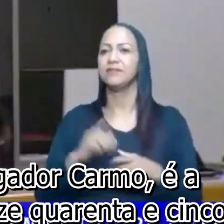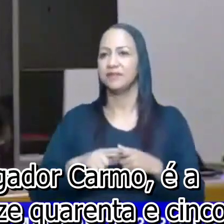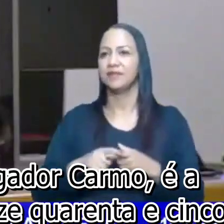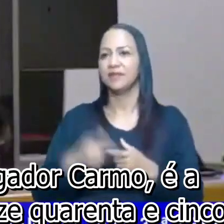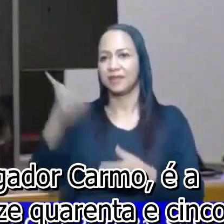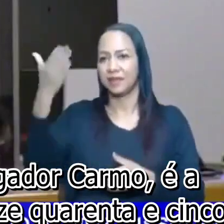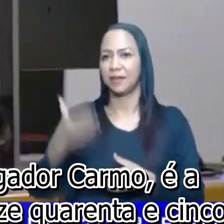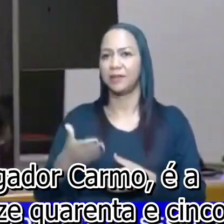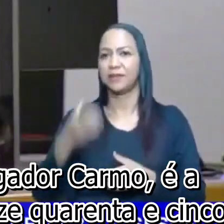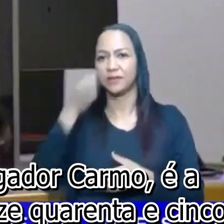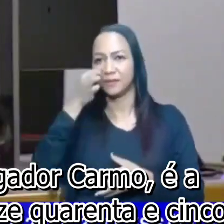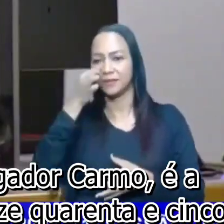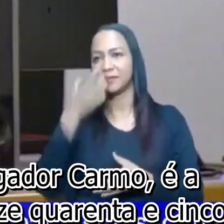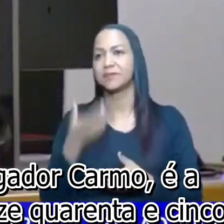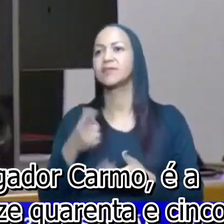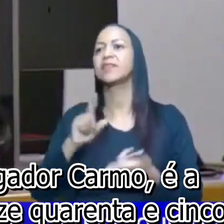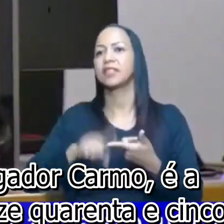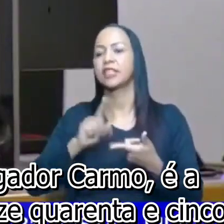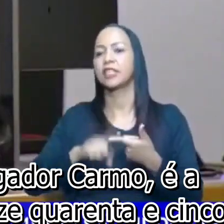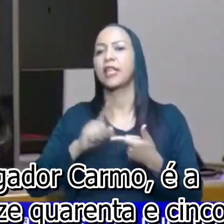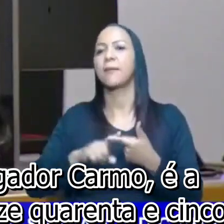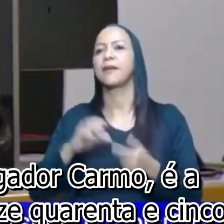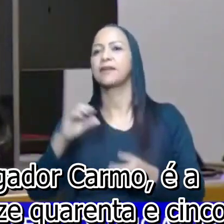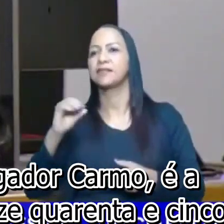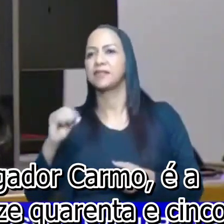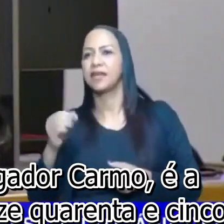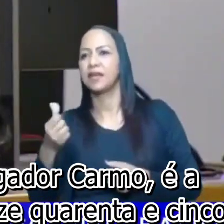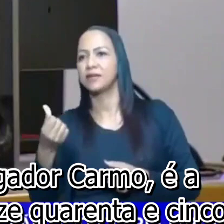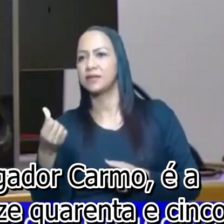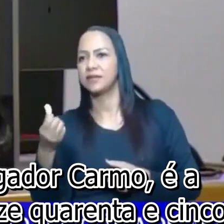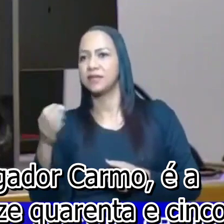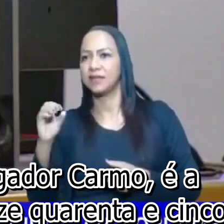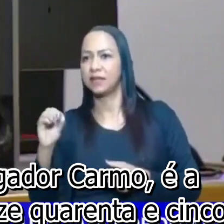item 3, desembargador Carmo, é a prestação de contas